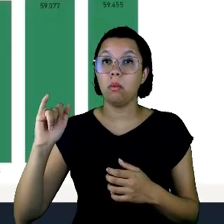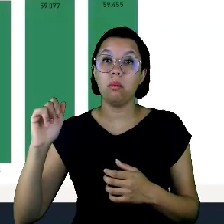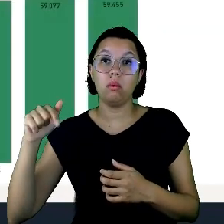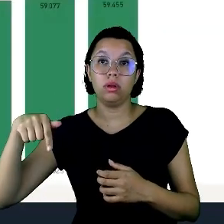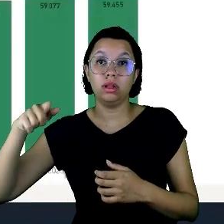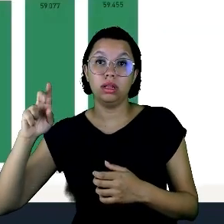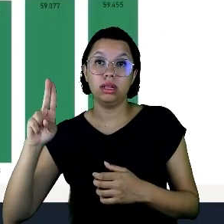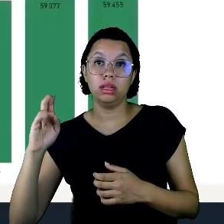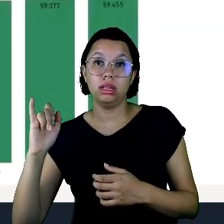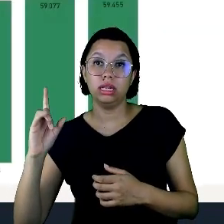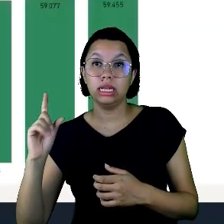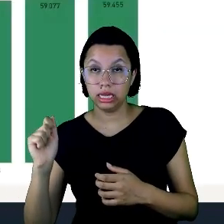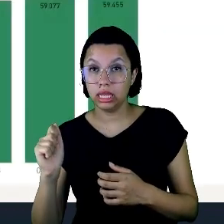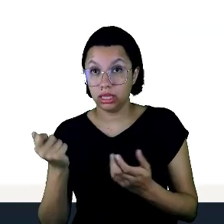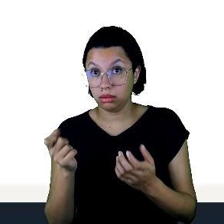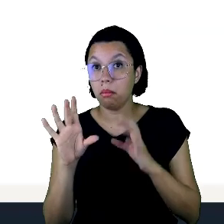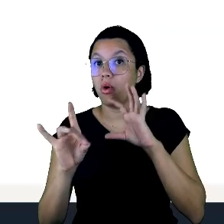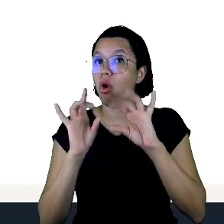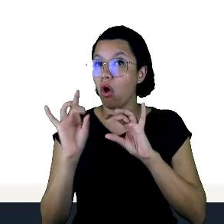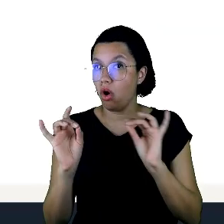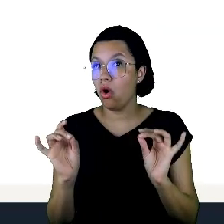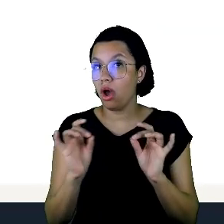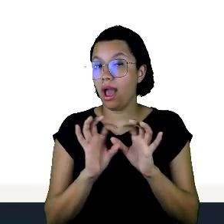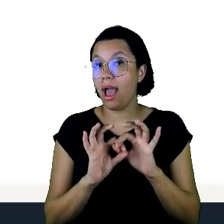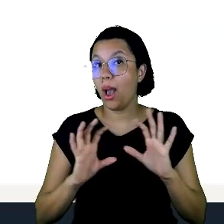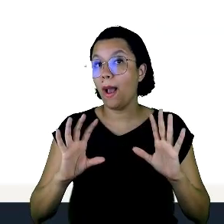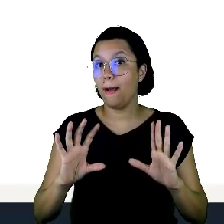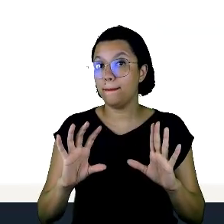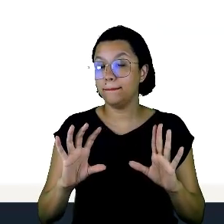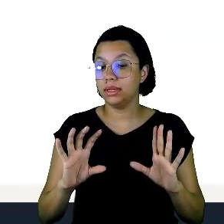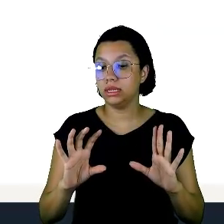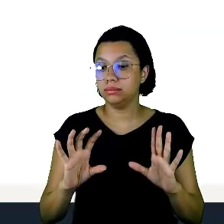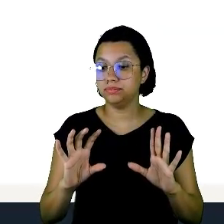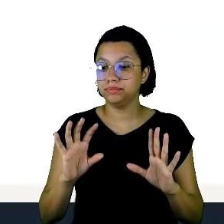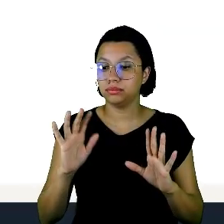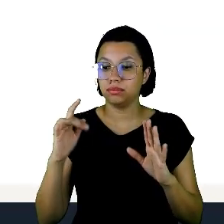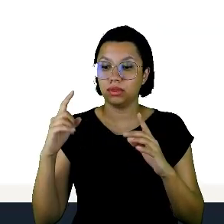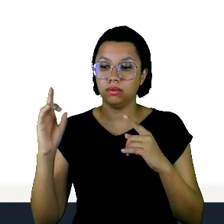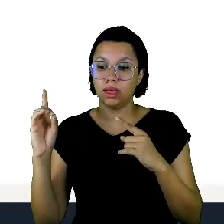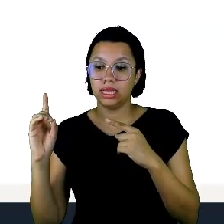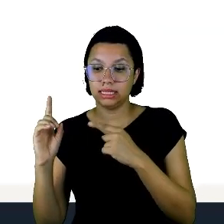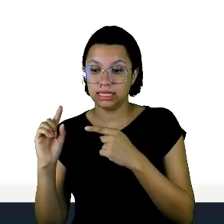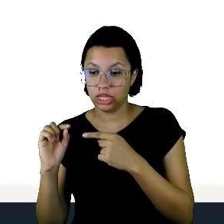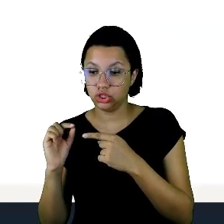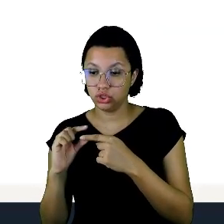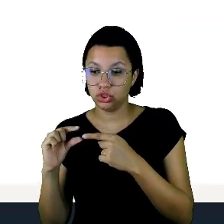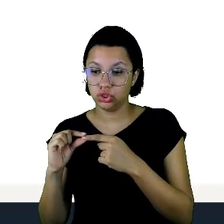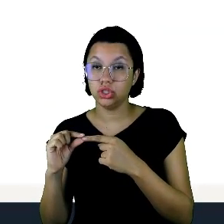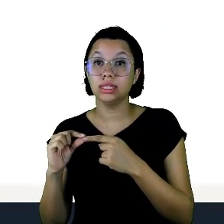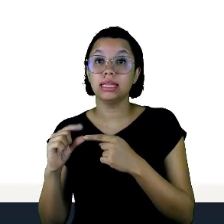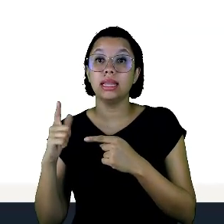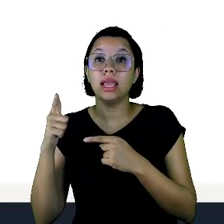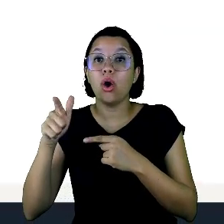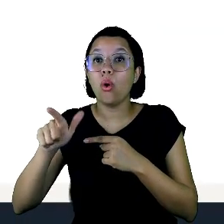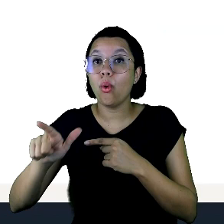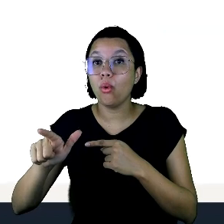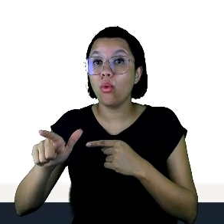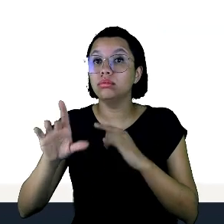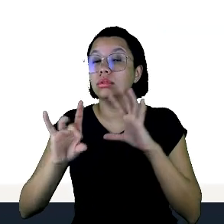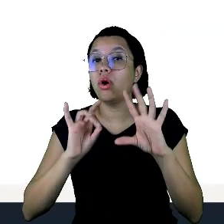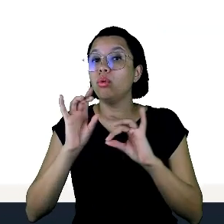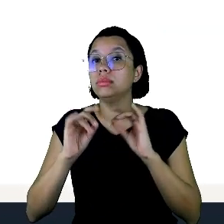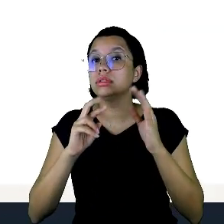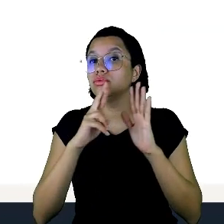consultar só os sobreestados também. Abrindo aqui nessa setinha, aí nós temos outras opções de relatório. Então,